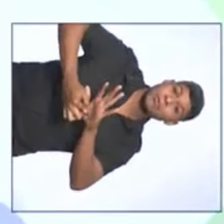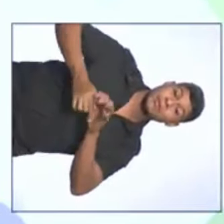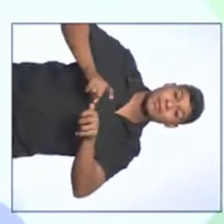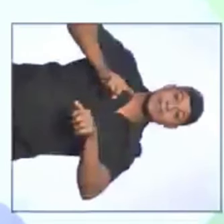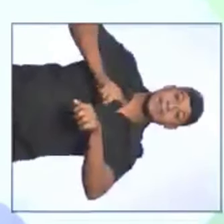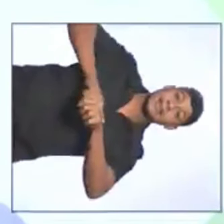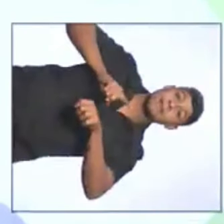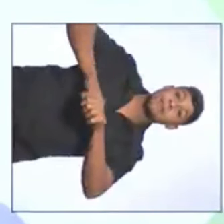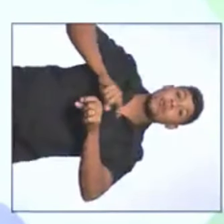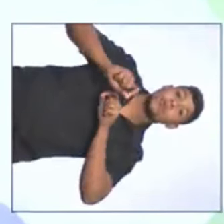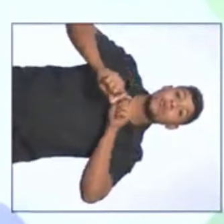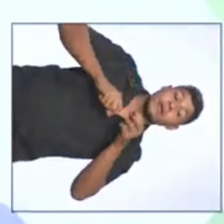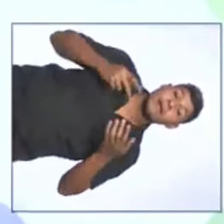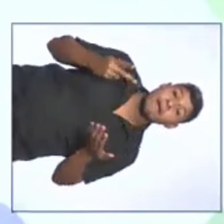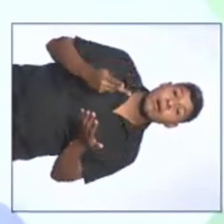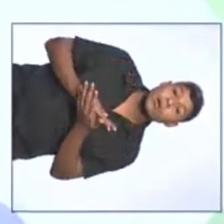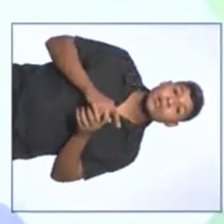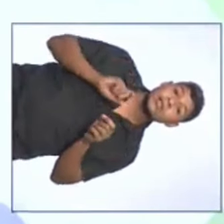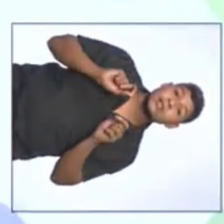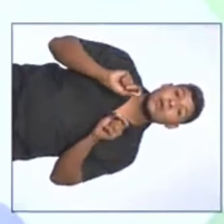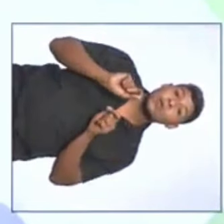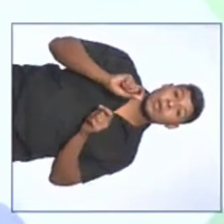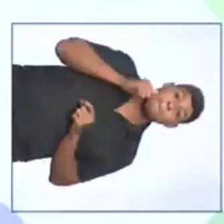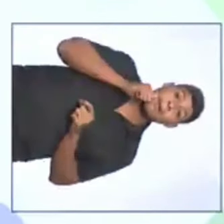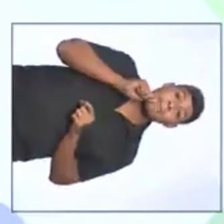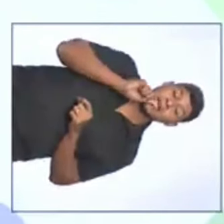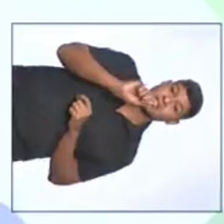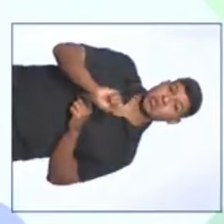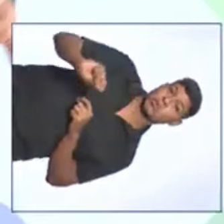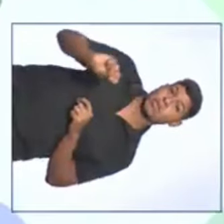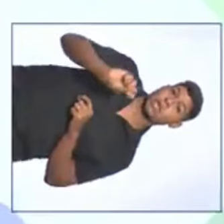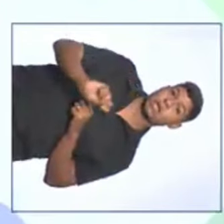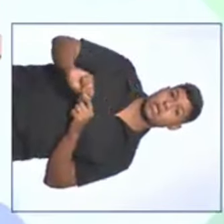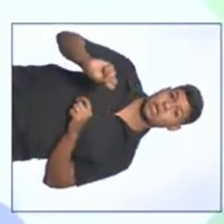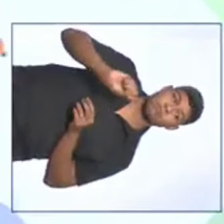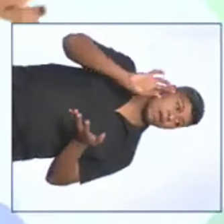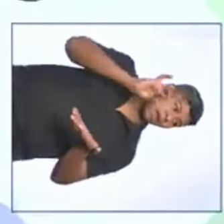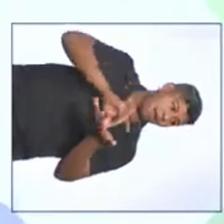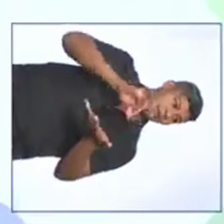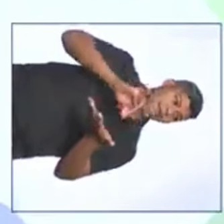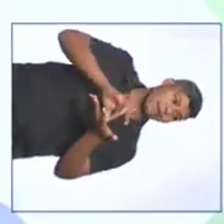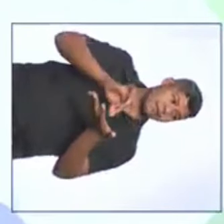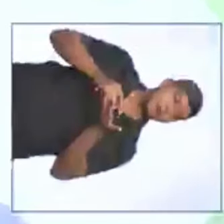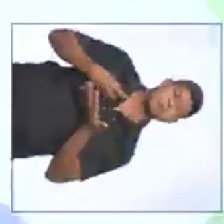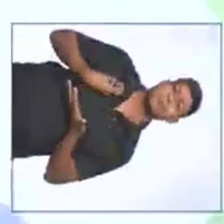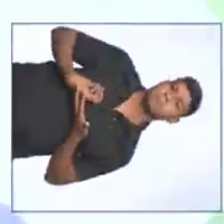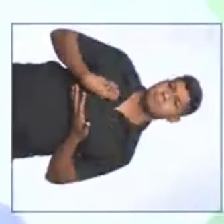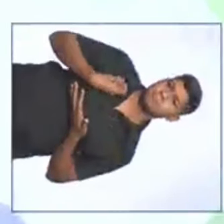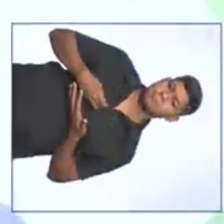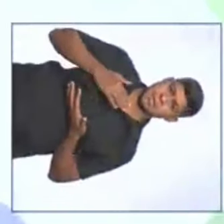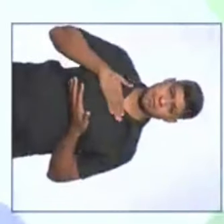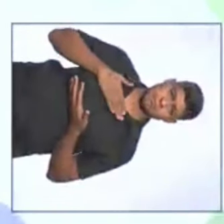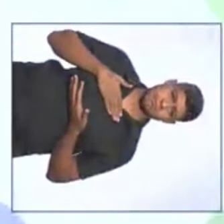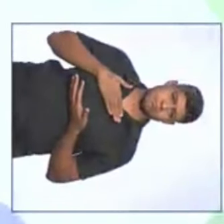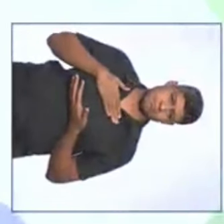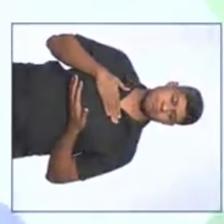tempos são casos de mães solteiras. E isso é uma realidade, como foi uma realidade pra mim.